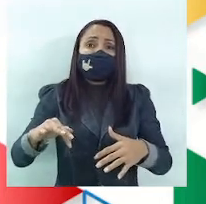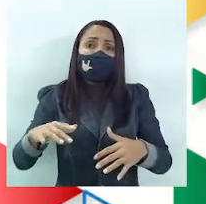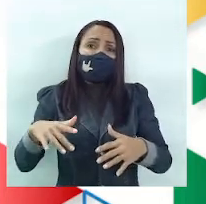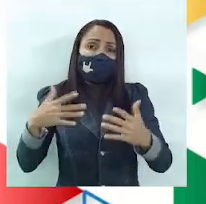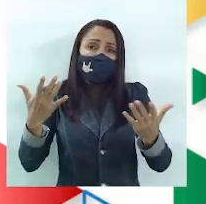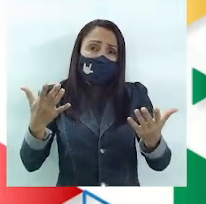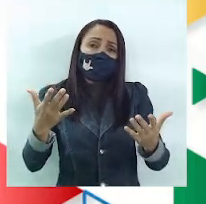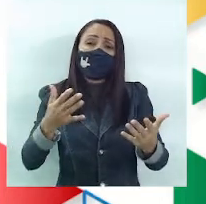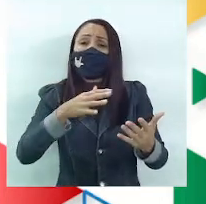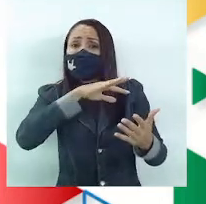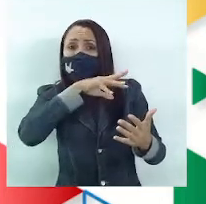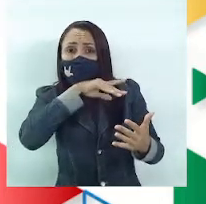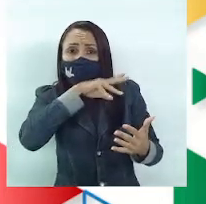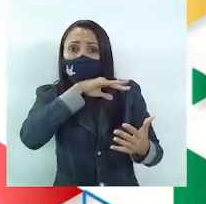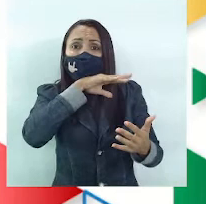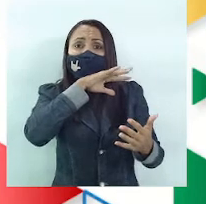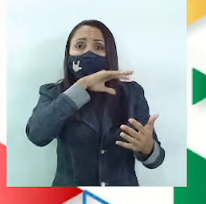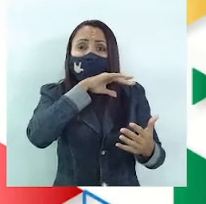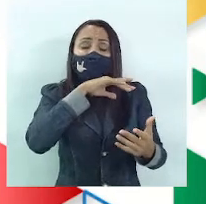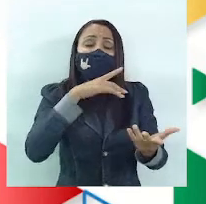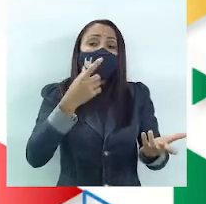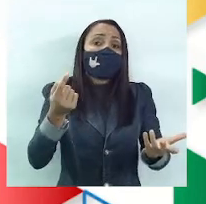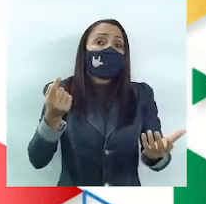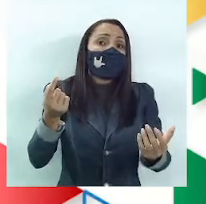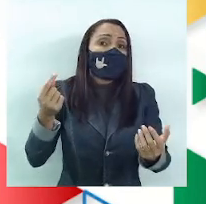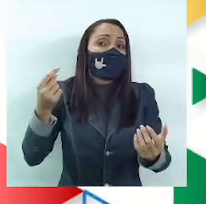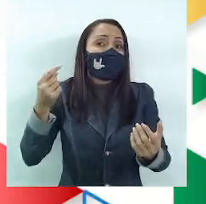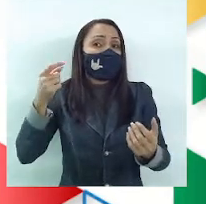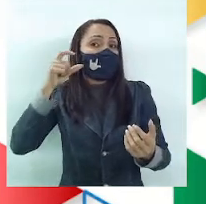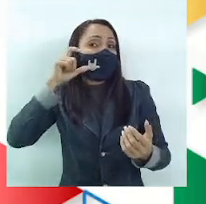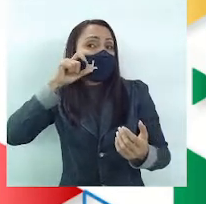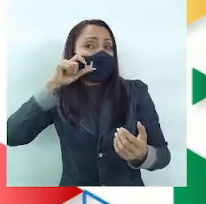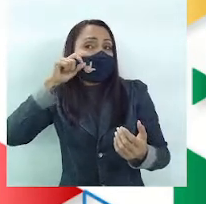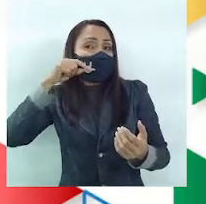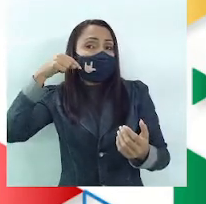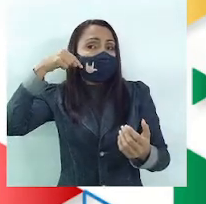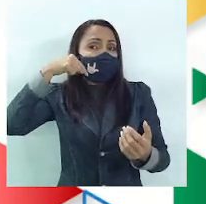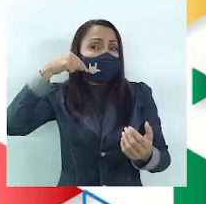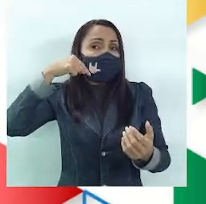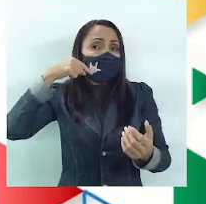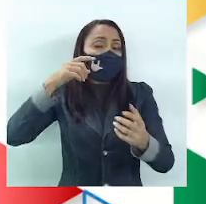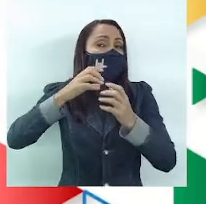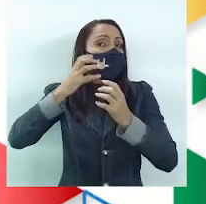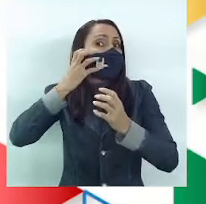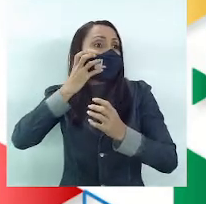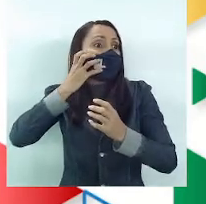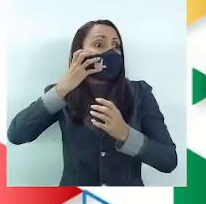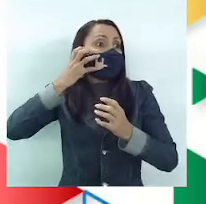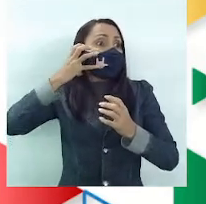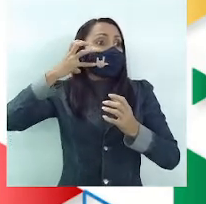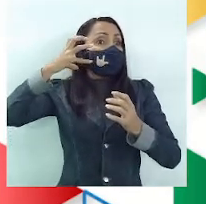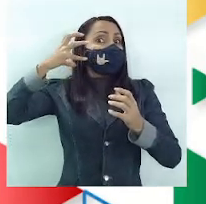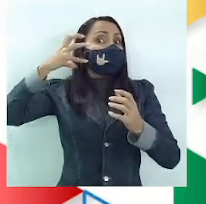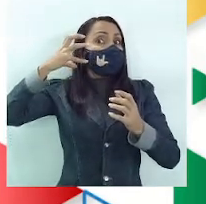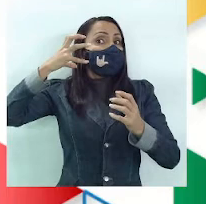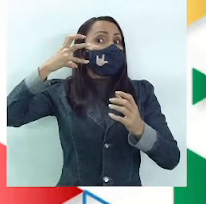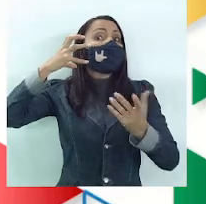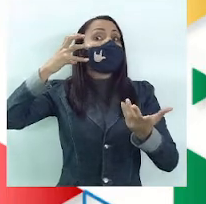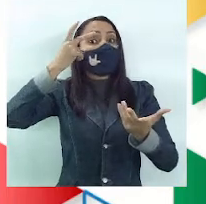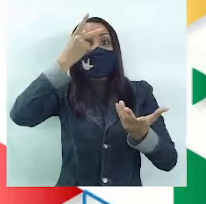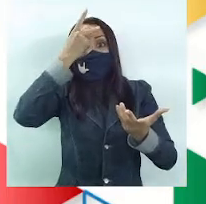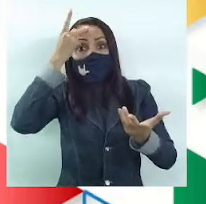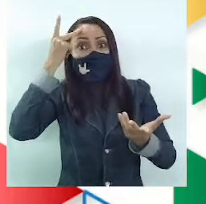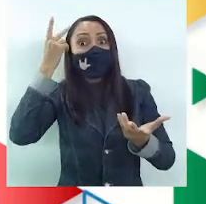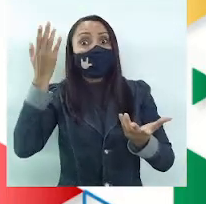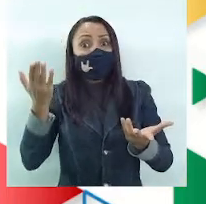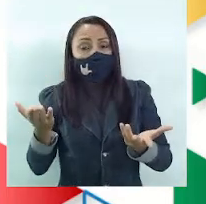que é ruim. E, além disso, um dente que atingiu a polpa já também vai causar inchaço, pode ocasionar inchaço em algumas pessoas. E